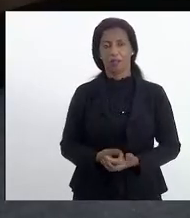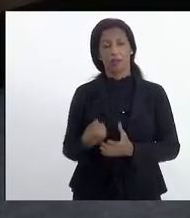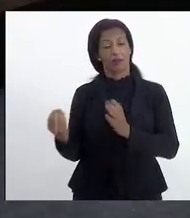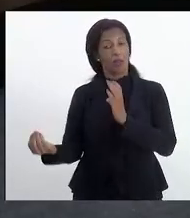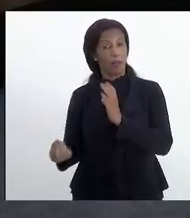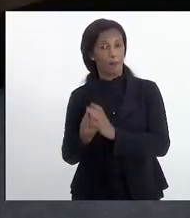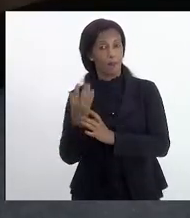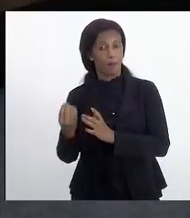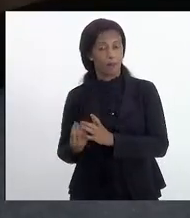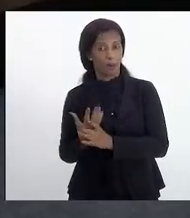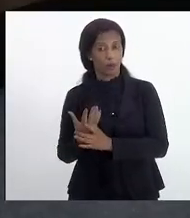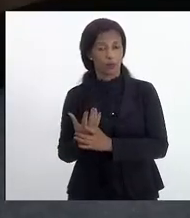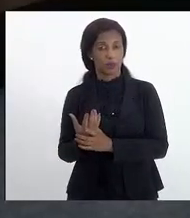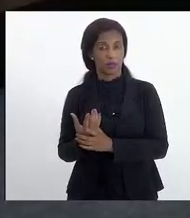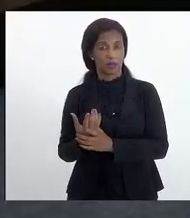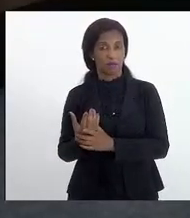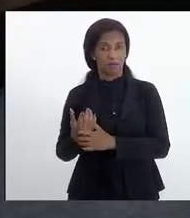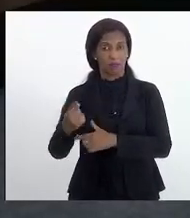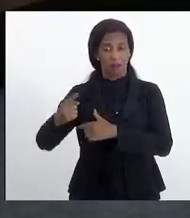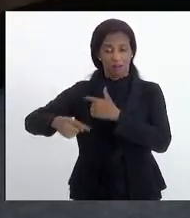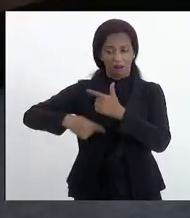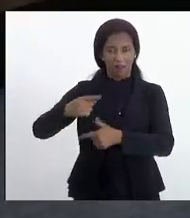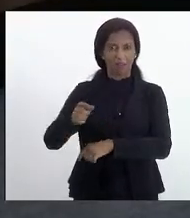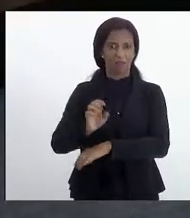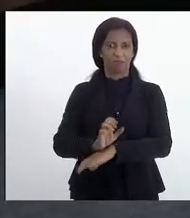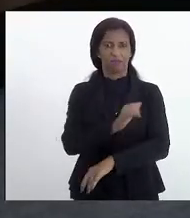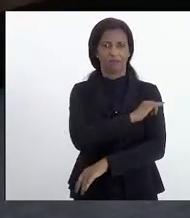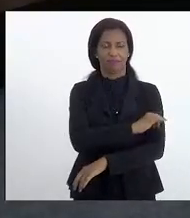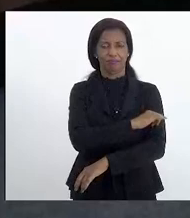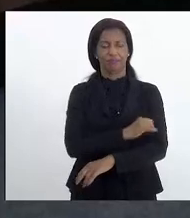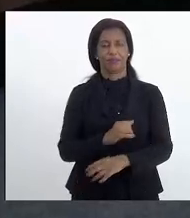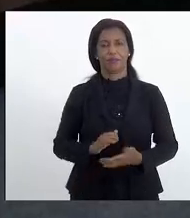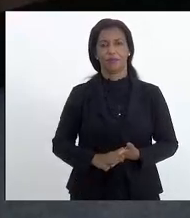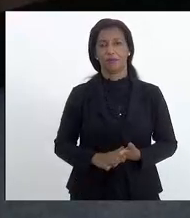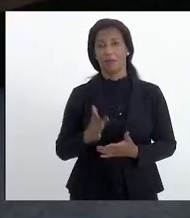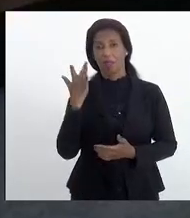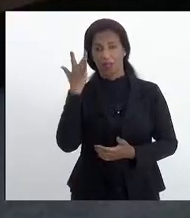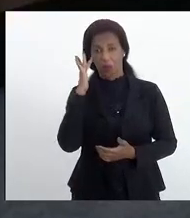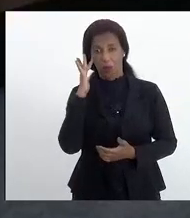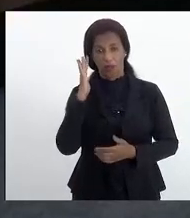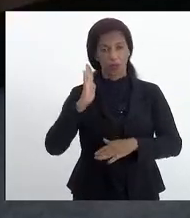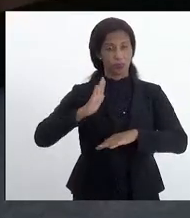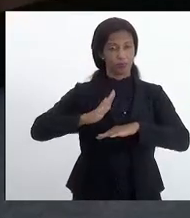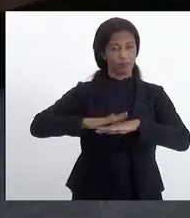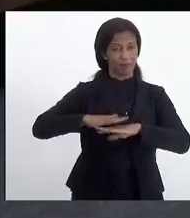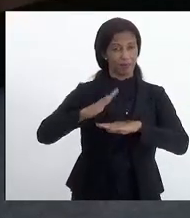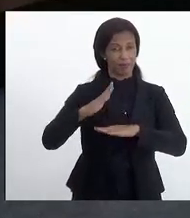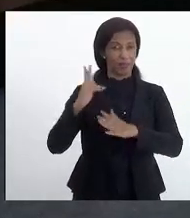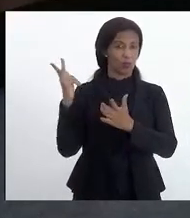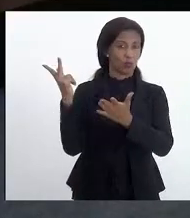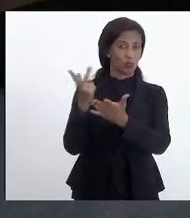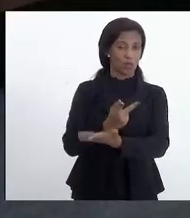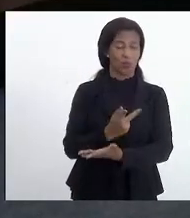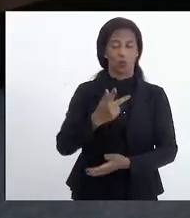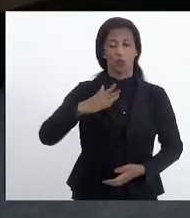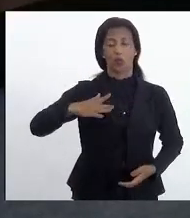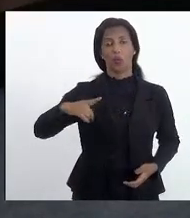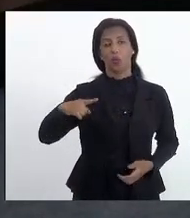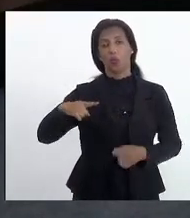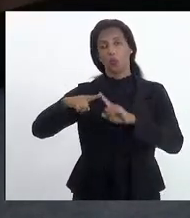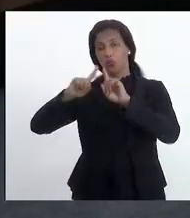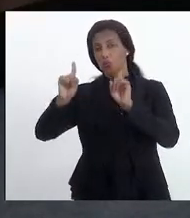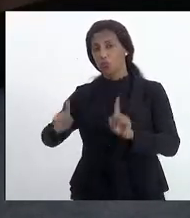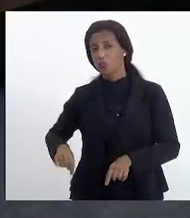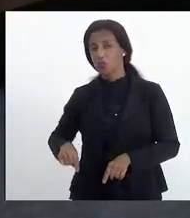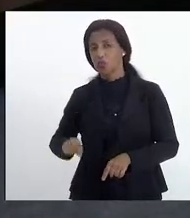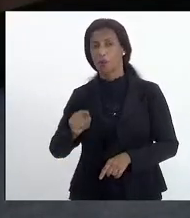esse processo aqui no estado do Rio de Janeiro, e acho que isso seria mais uma injustiça com os nossos servidores